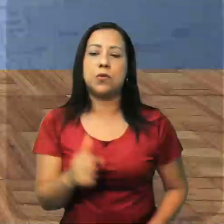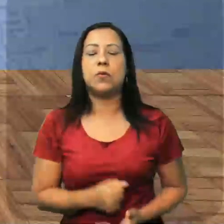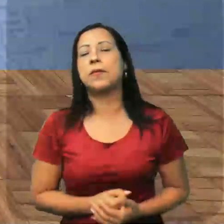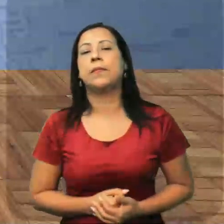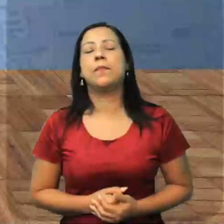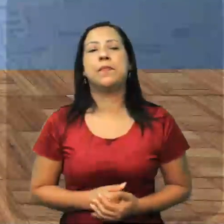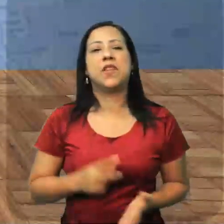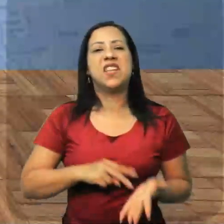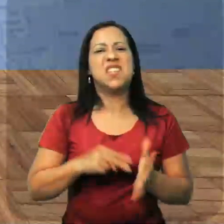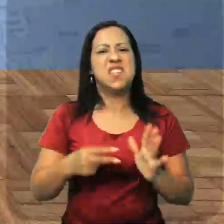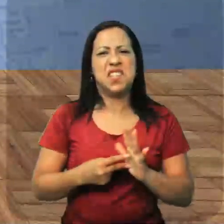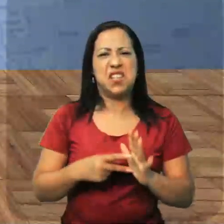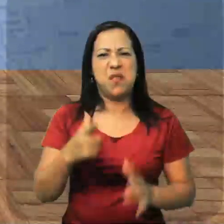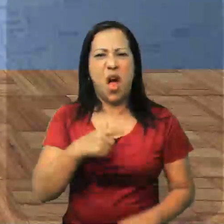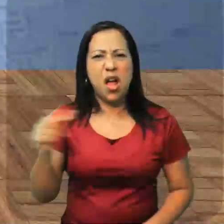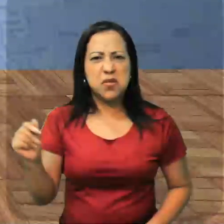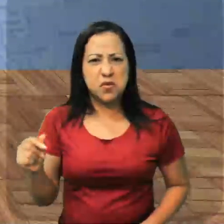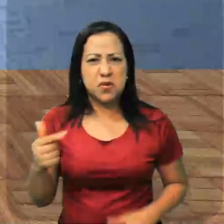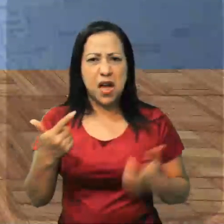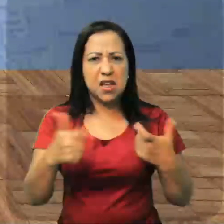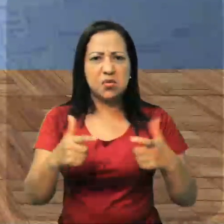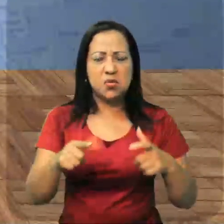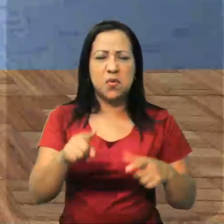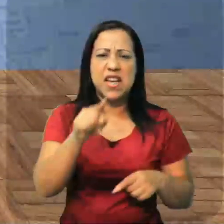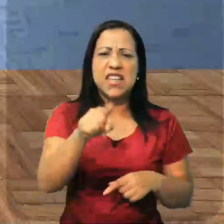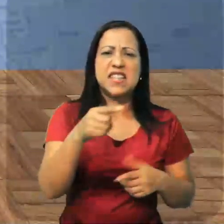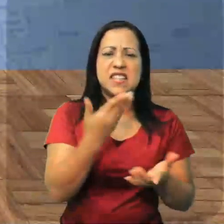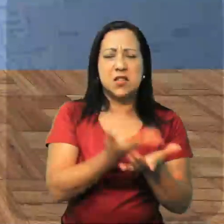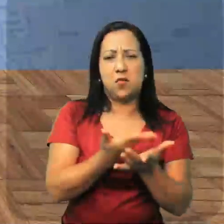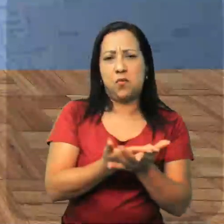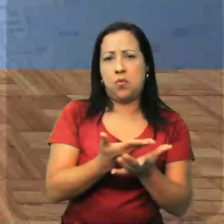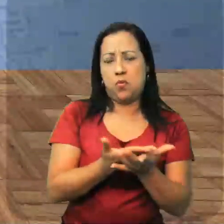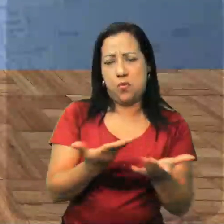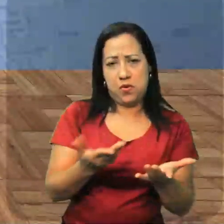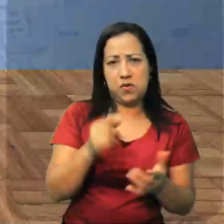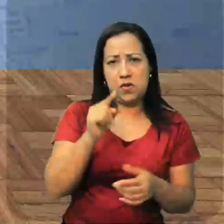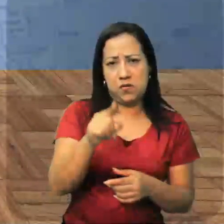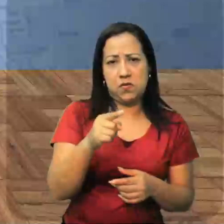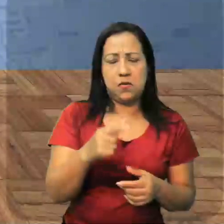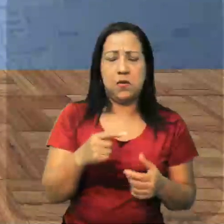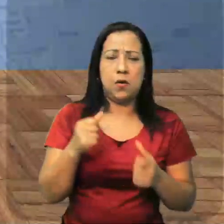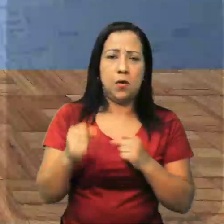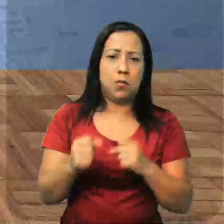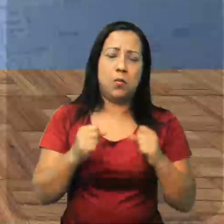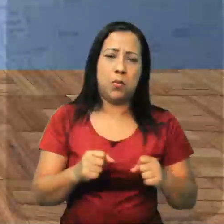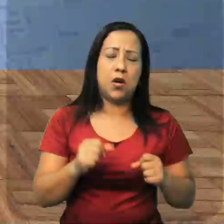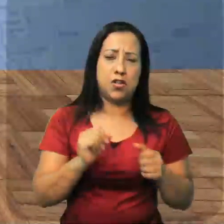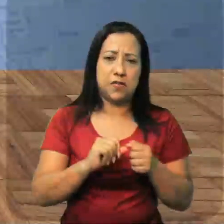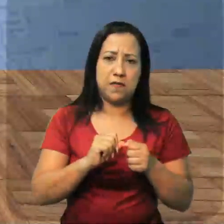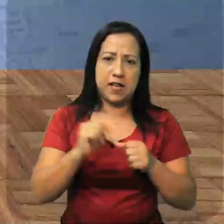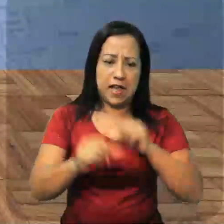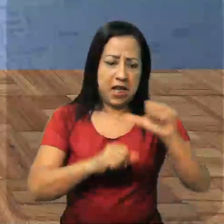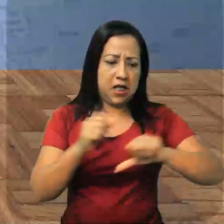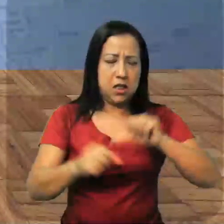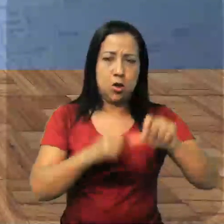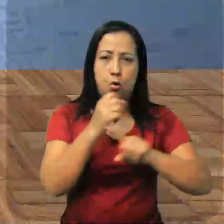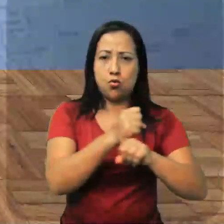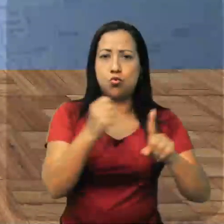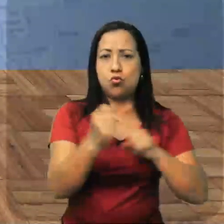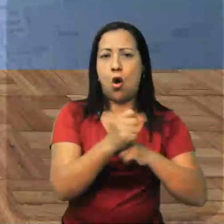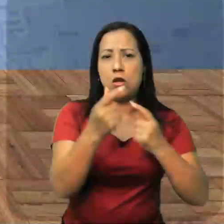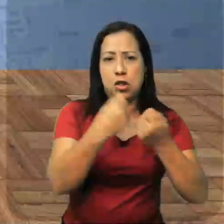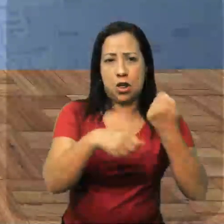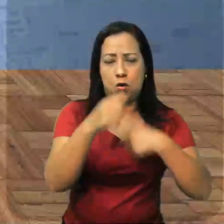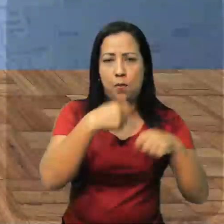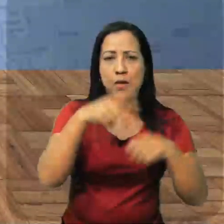seu lugar. Se você estuda, você pode fazer transformações socioeconômicas no seu local, no seu